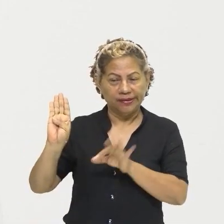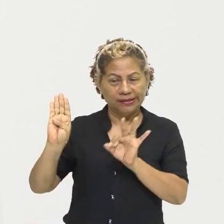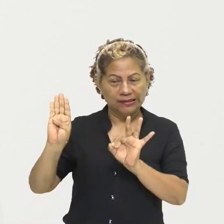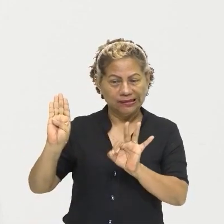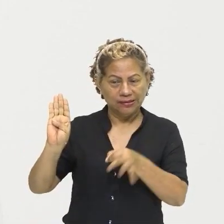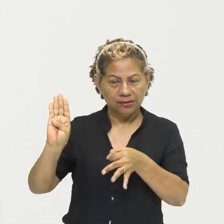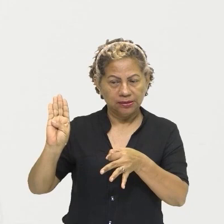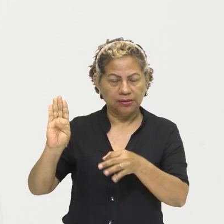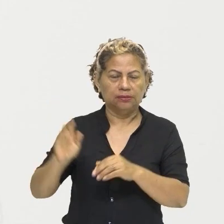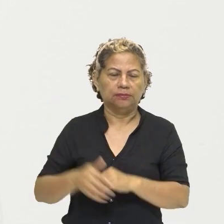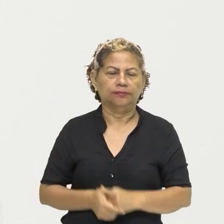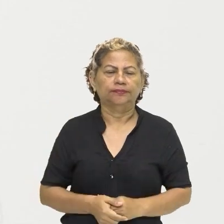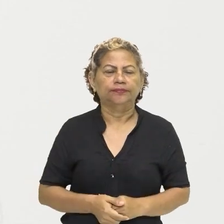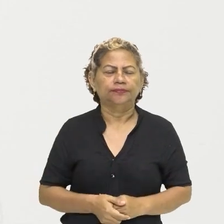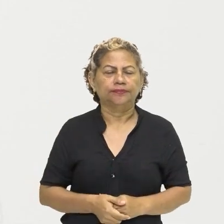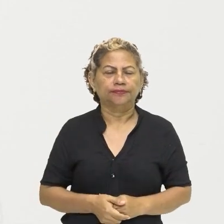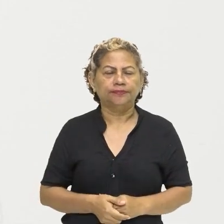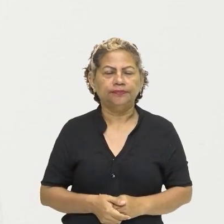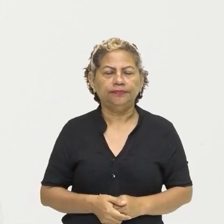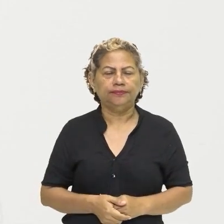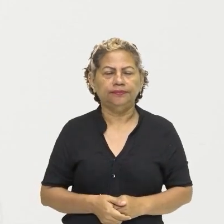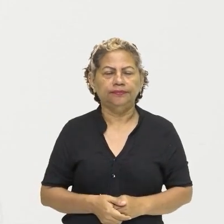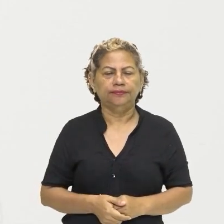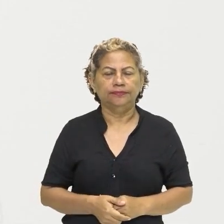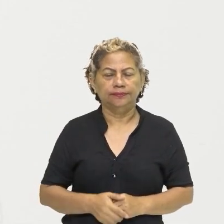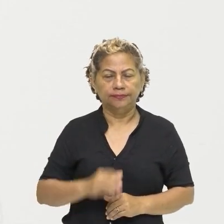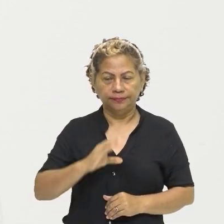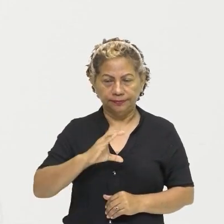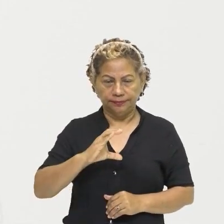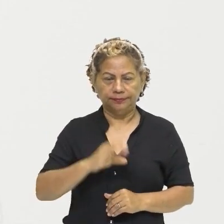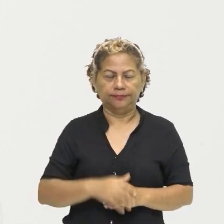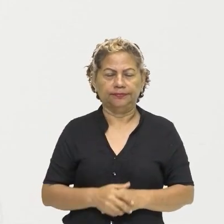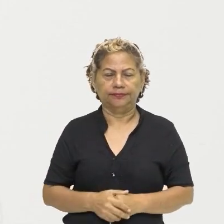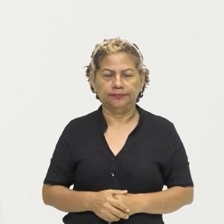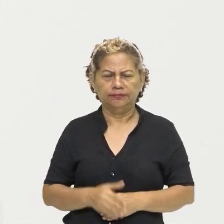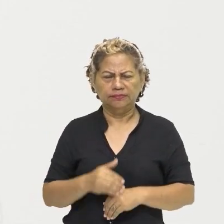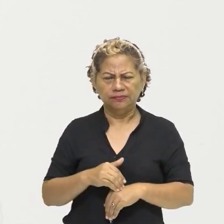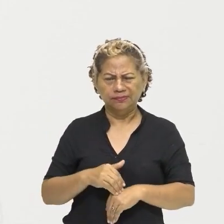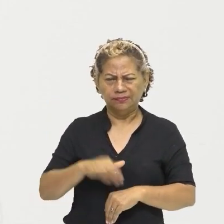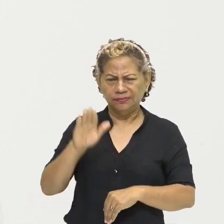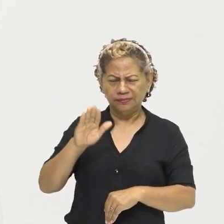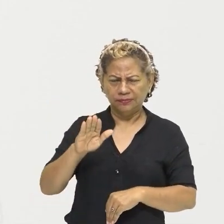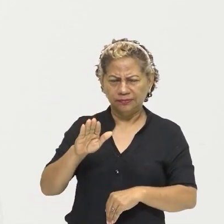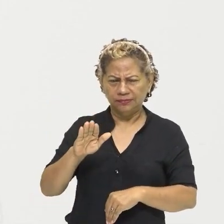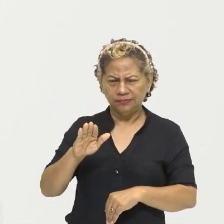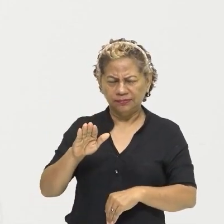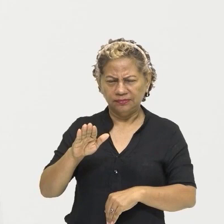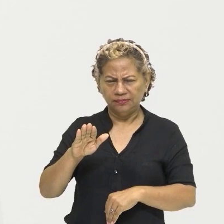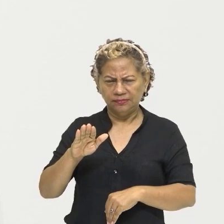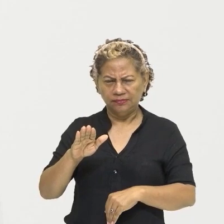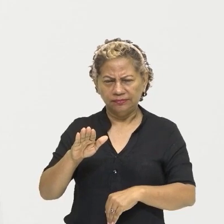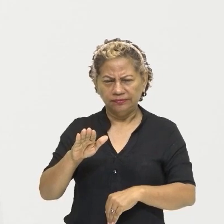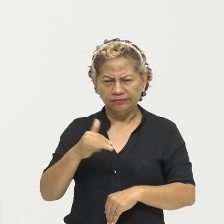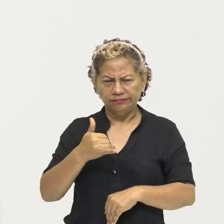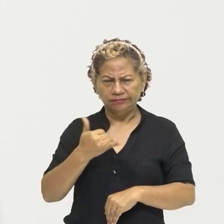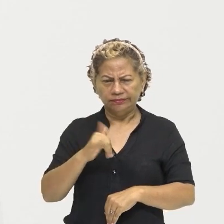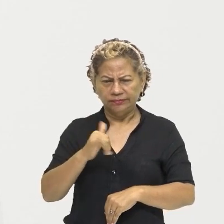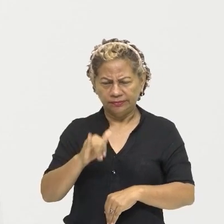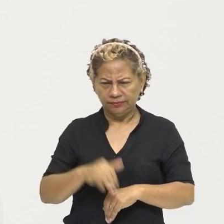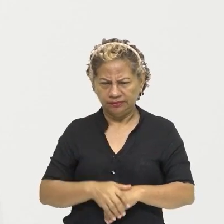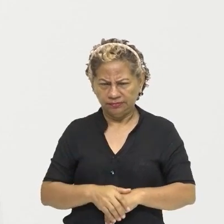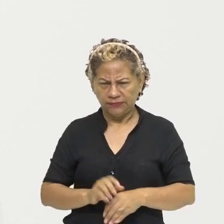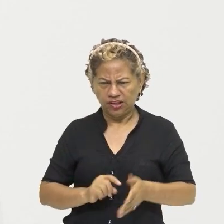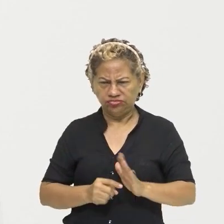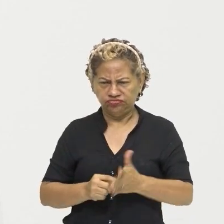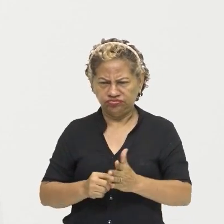diz a letra C. Ele tem maior energia mecânica? Gente, esse sistema em que a Terra está